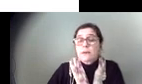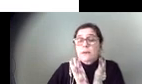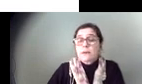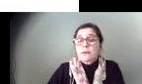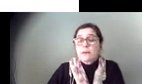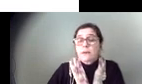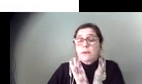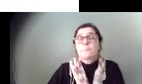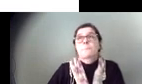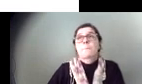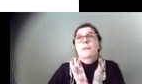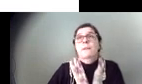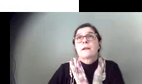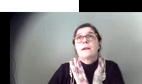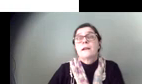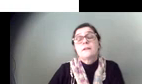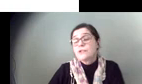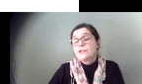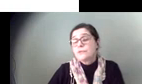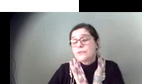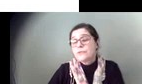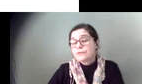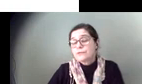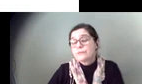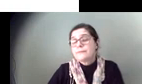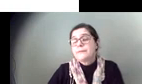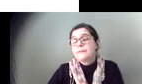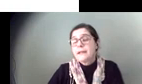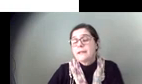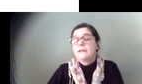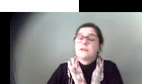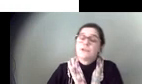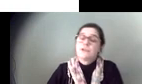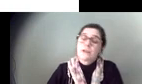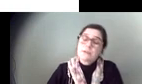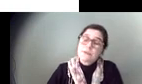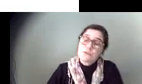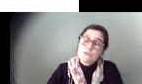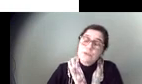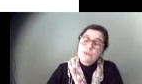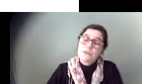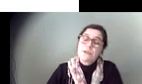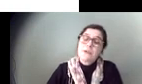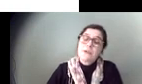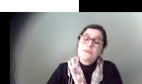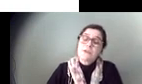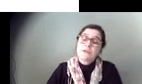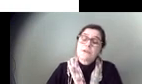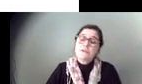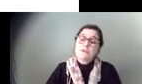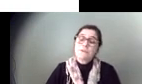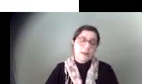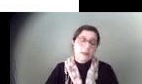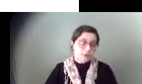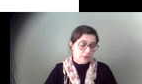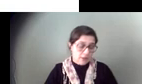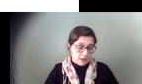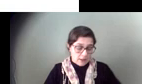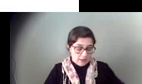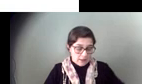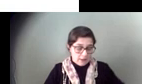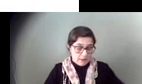eles acontecem através de um vídeo, né, de gravação de um vídeo. Então, essa foi a nossa